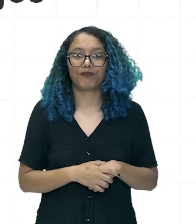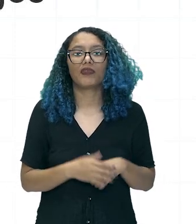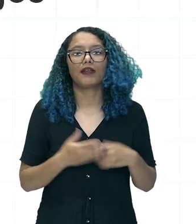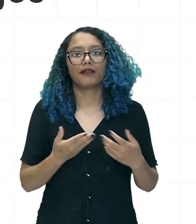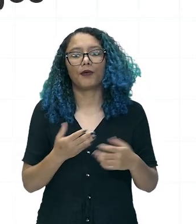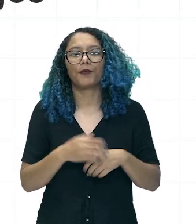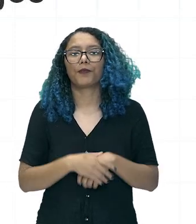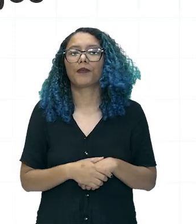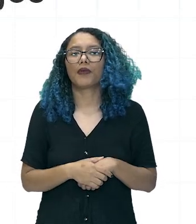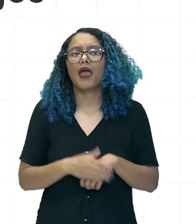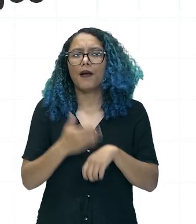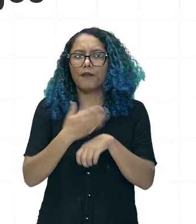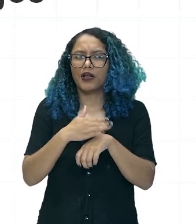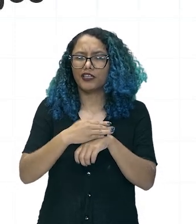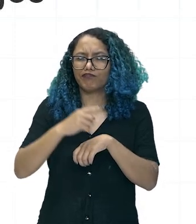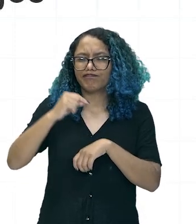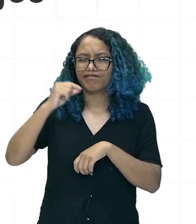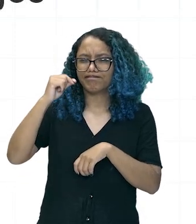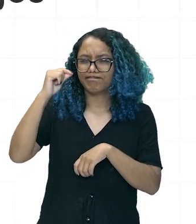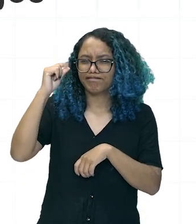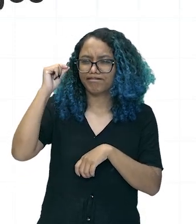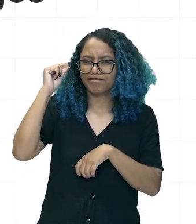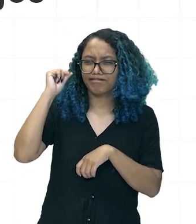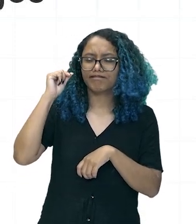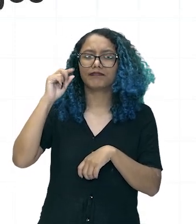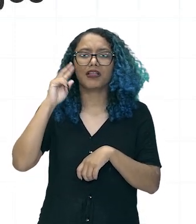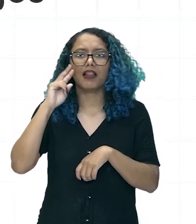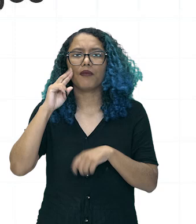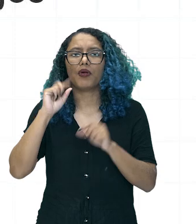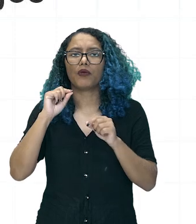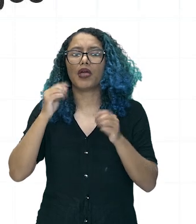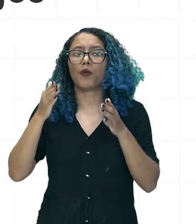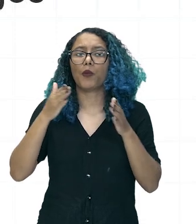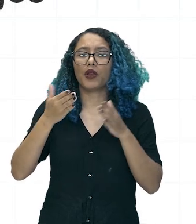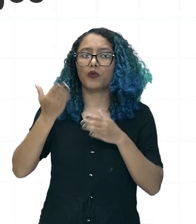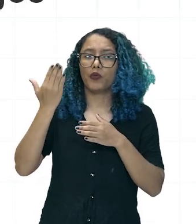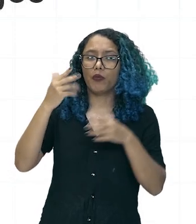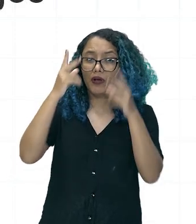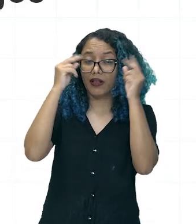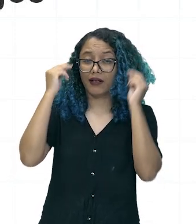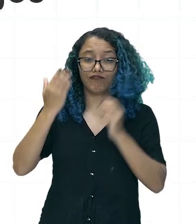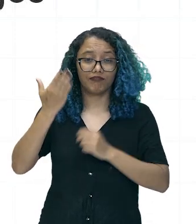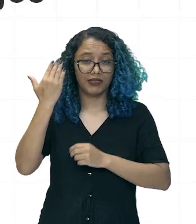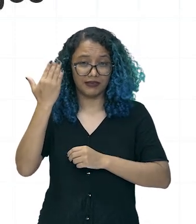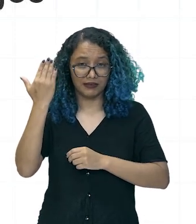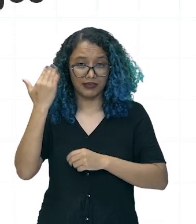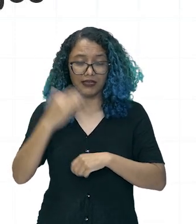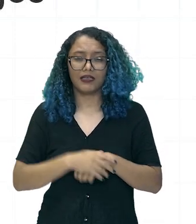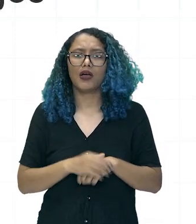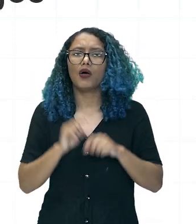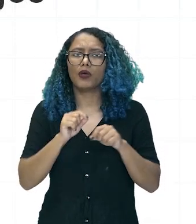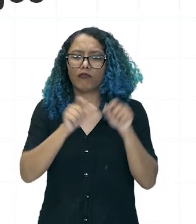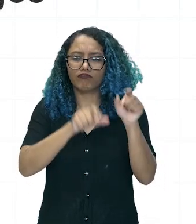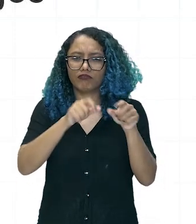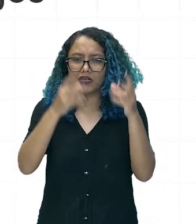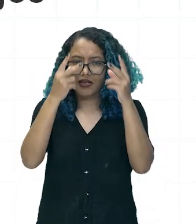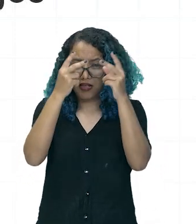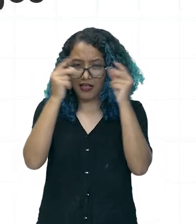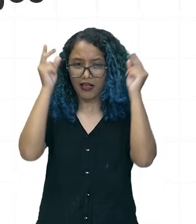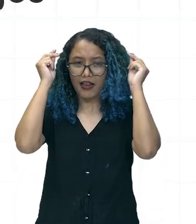ginástica aeróbica. Então, vamos lá? Vamos iniciar aí sabendo a origem da palavra ginástica e o que